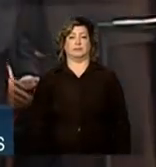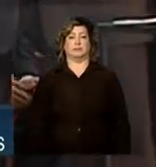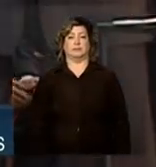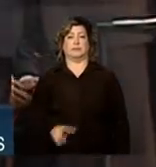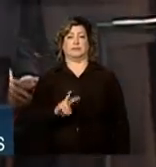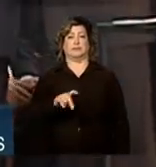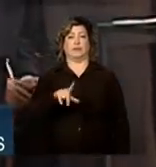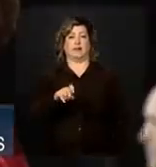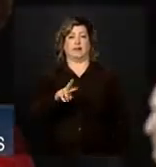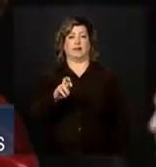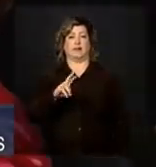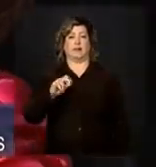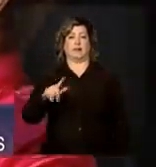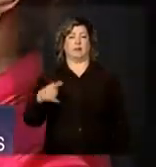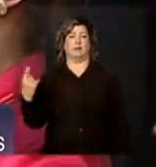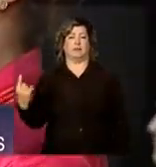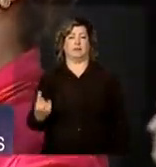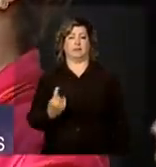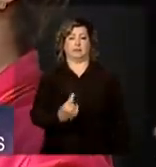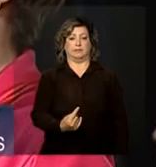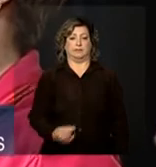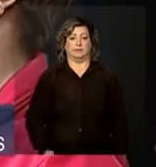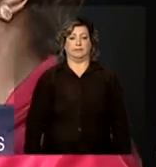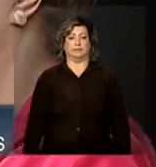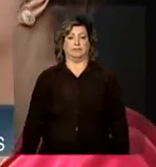Vale Real, Edson Caspari.